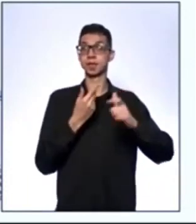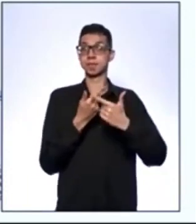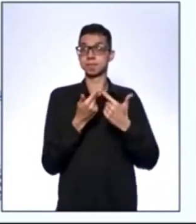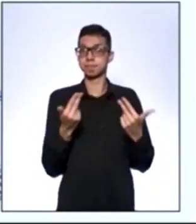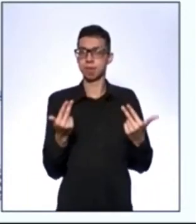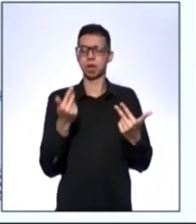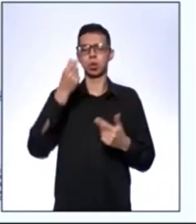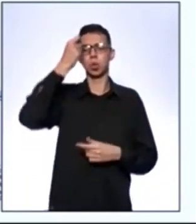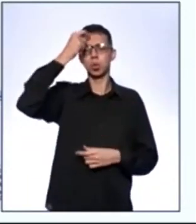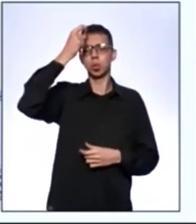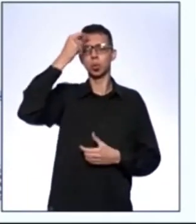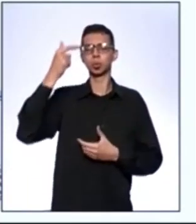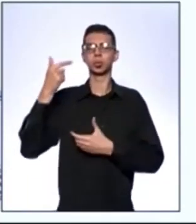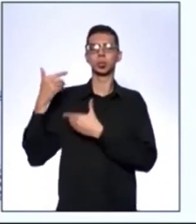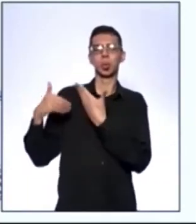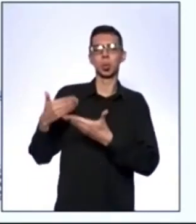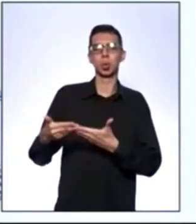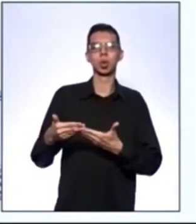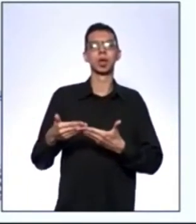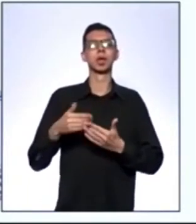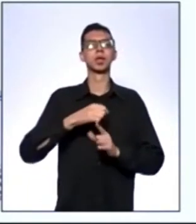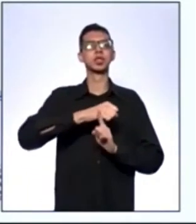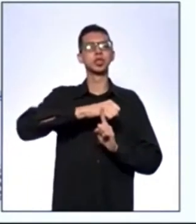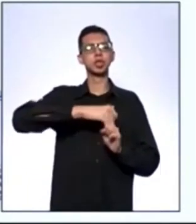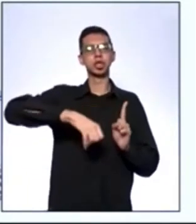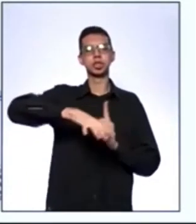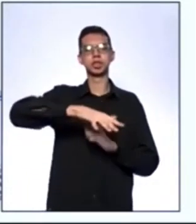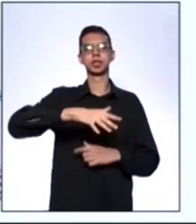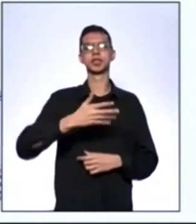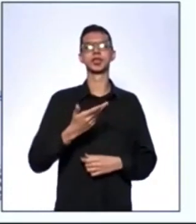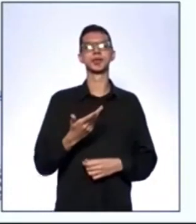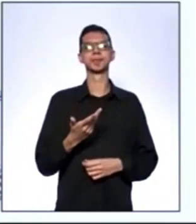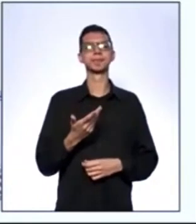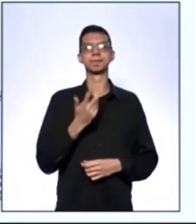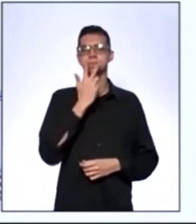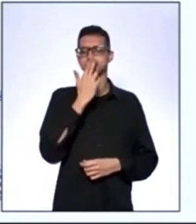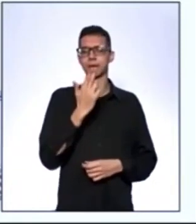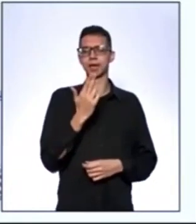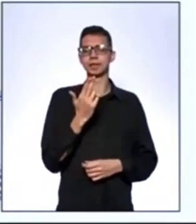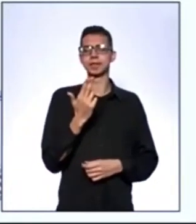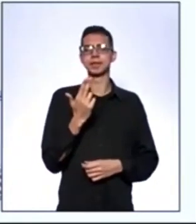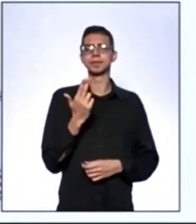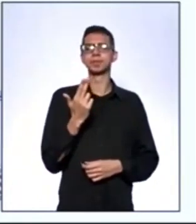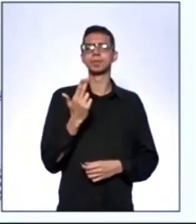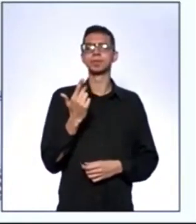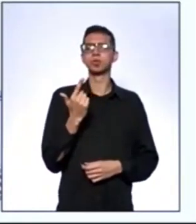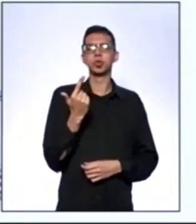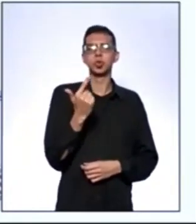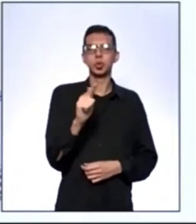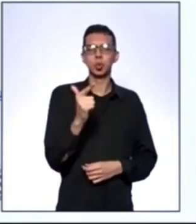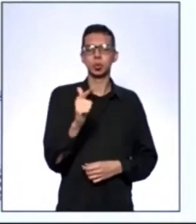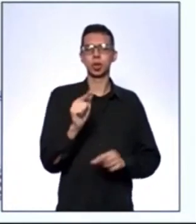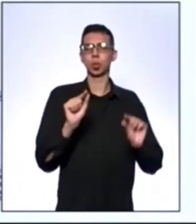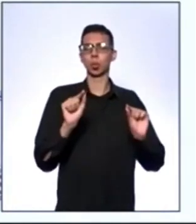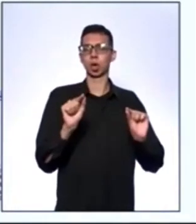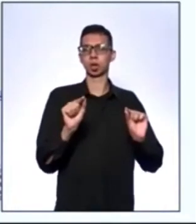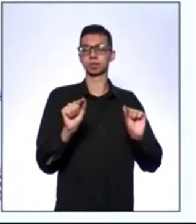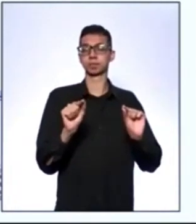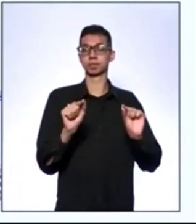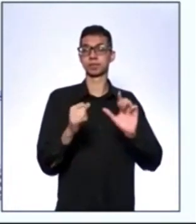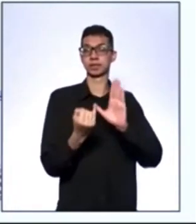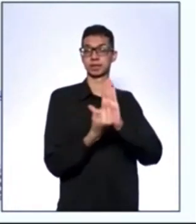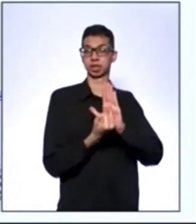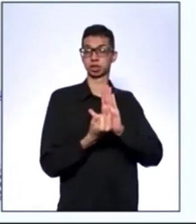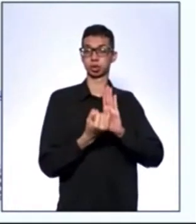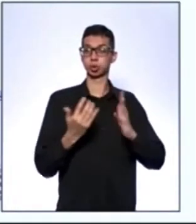identidades coletivas. Acho questão muito boa para você estudar, né? Olha os itens, as alternativas A e B para você ver. Se você